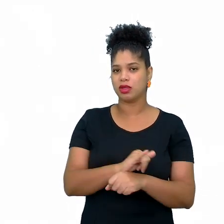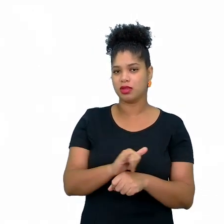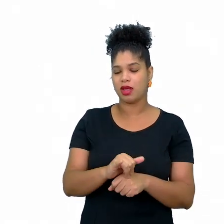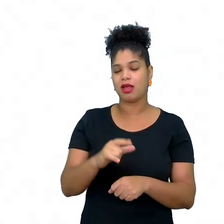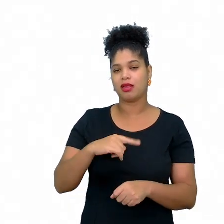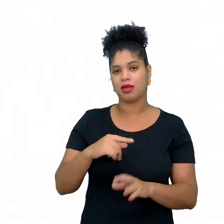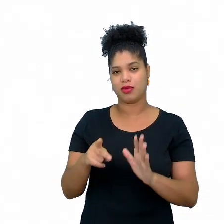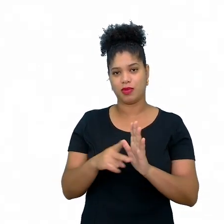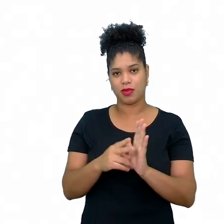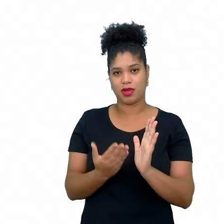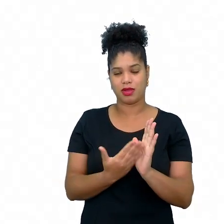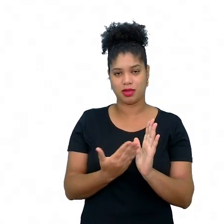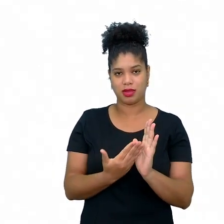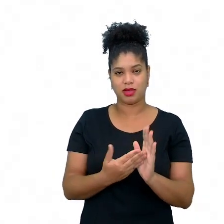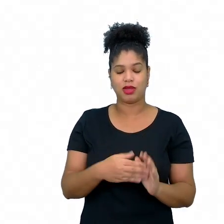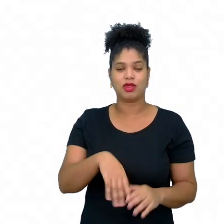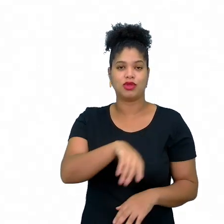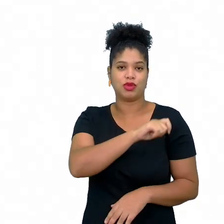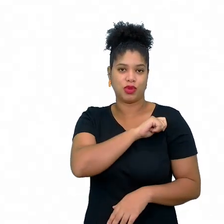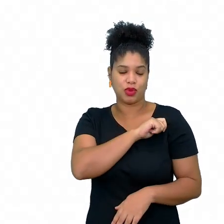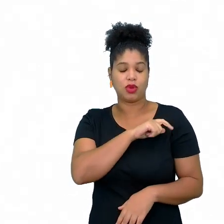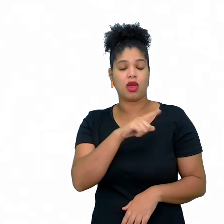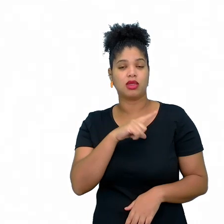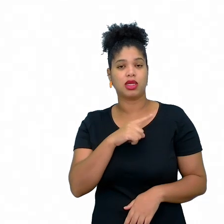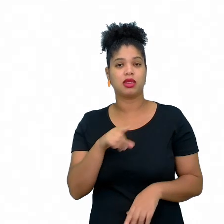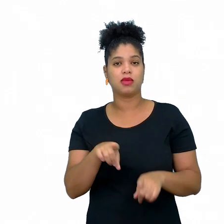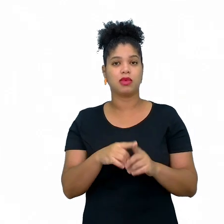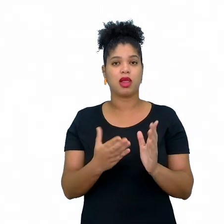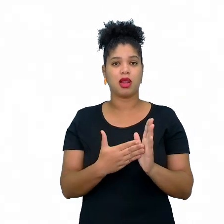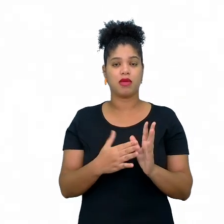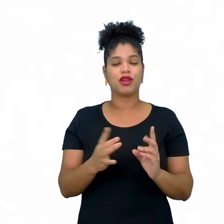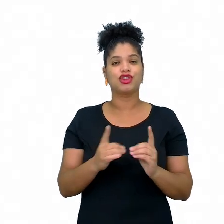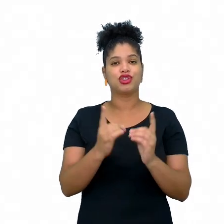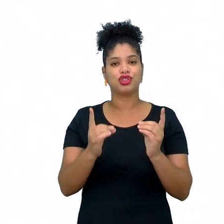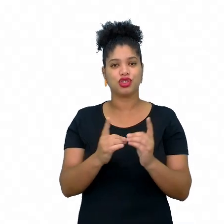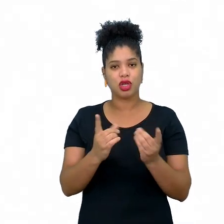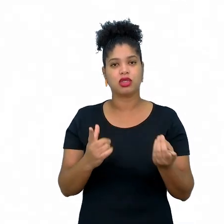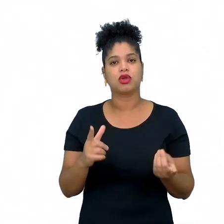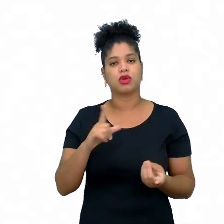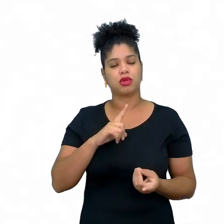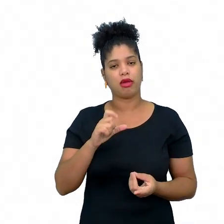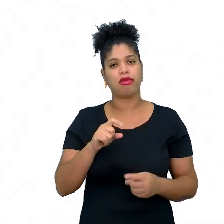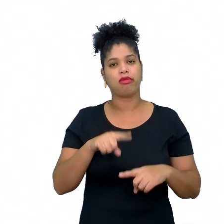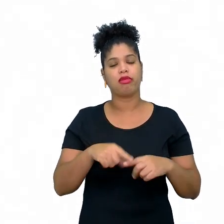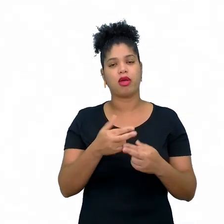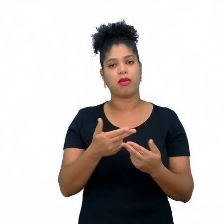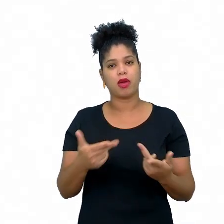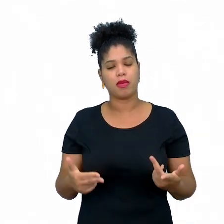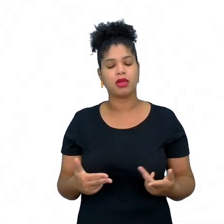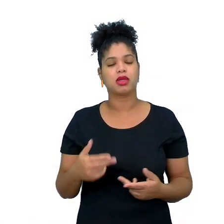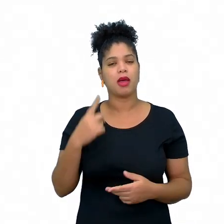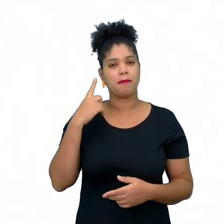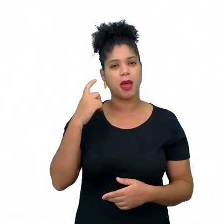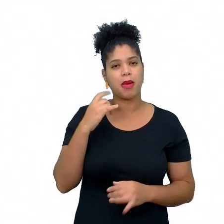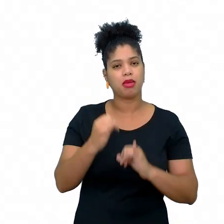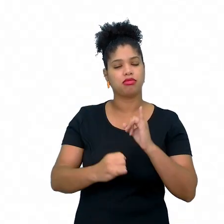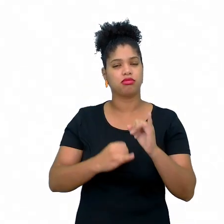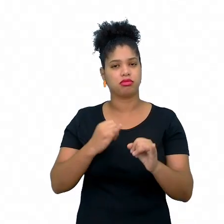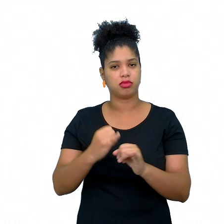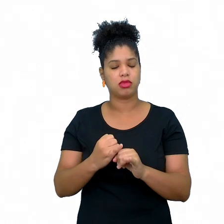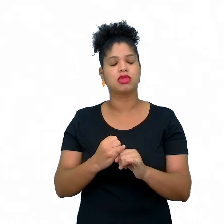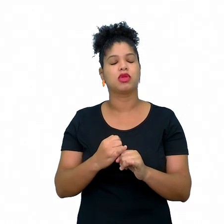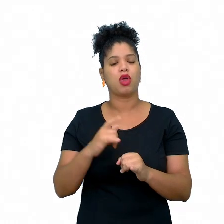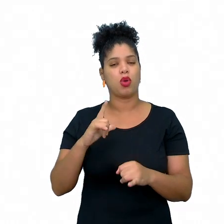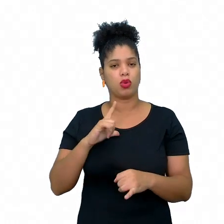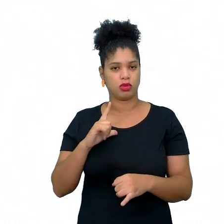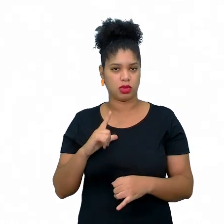de estudante, eu tenho o currículo em ação, eu tenho os livros didáticos do PNLD, eu tenho equipamento de som, eu tenho a internet, né?